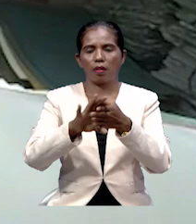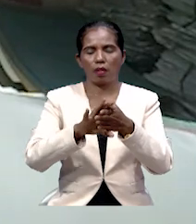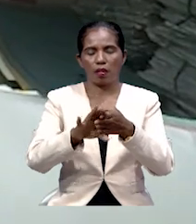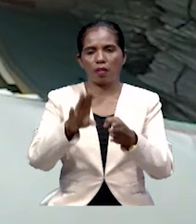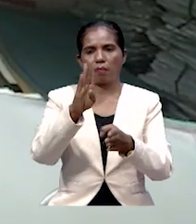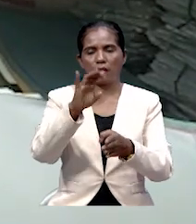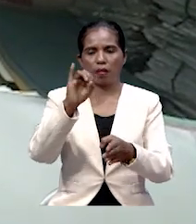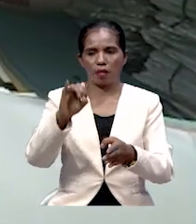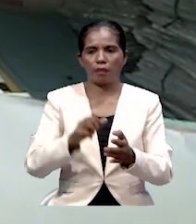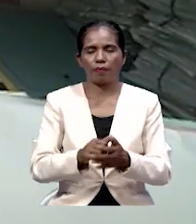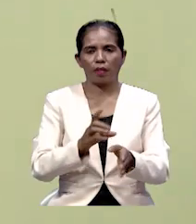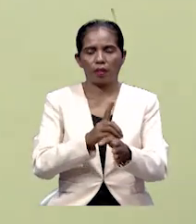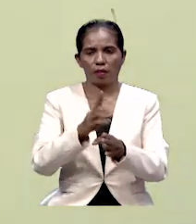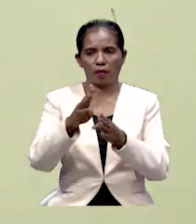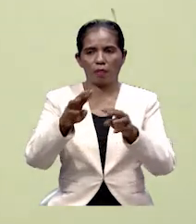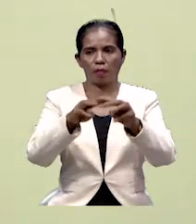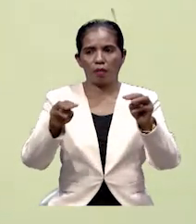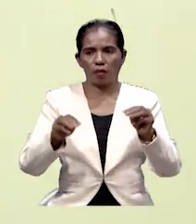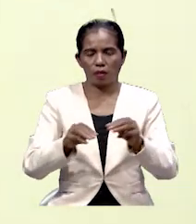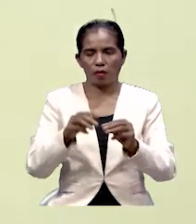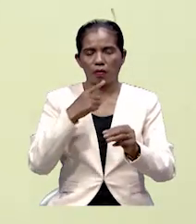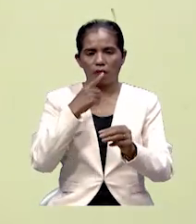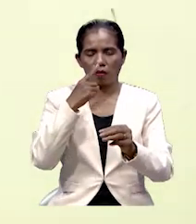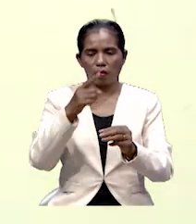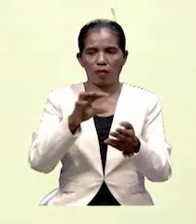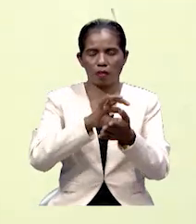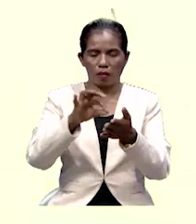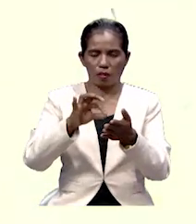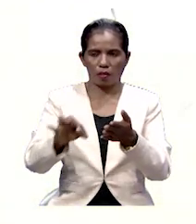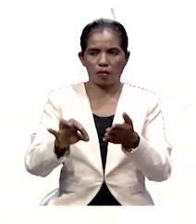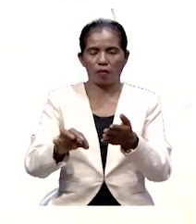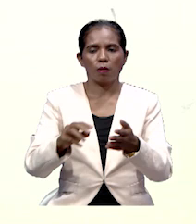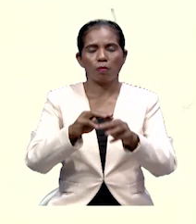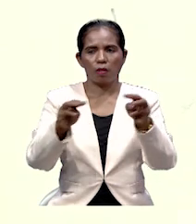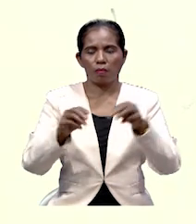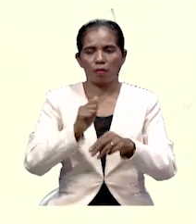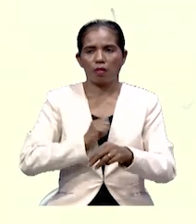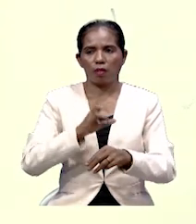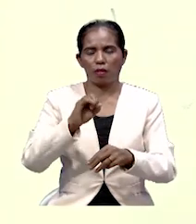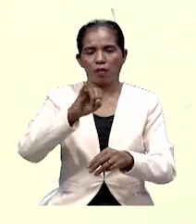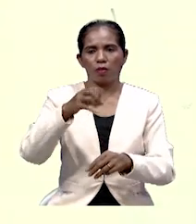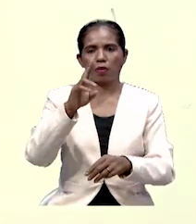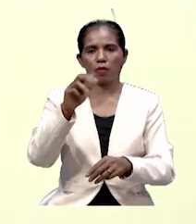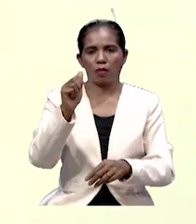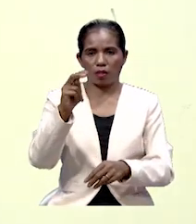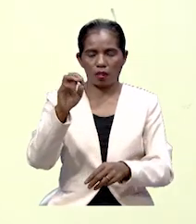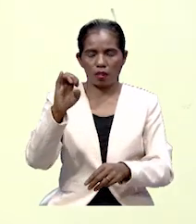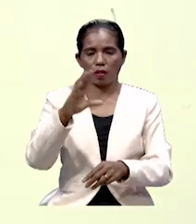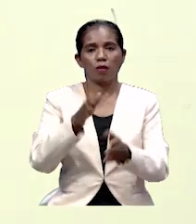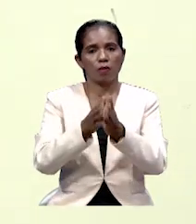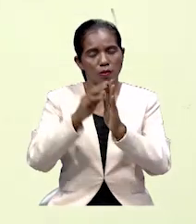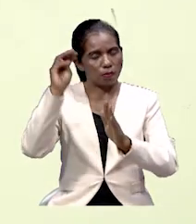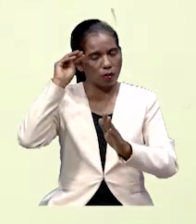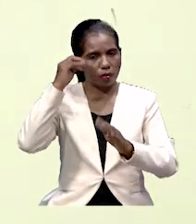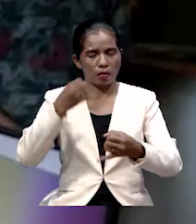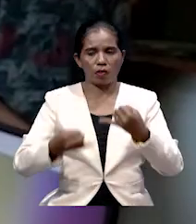original. Diretor Direção Municipal Conservatório Registro Notariado Município Ainaro Juanico da Silva husuba Ministério Justiça